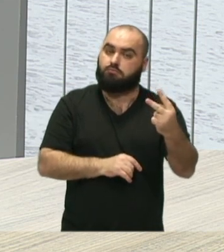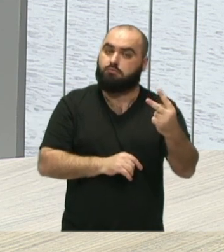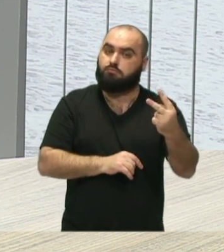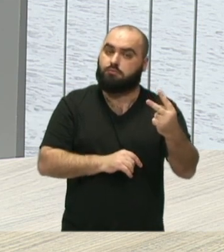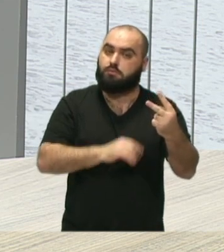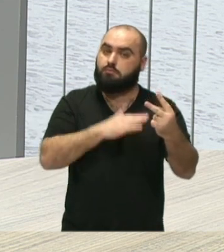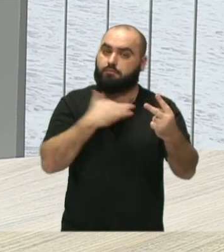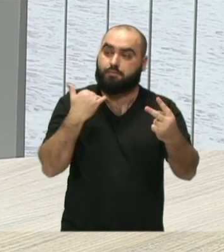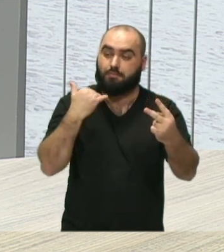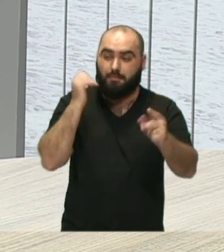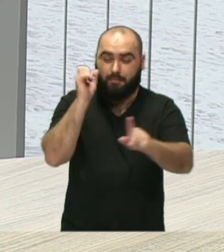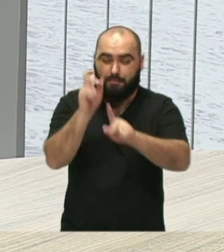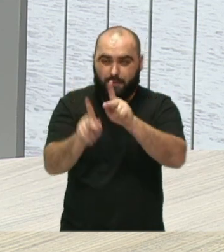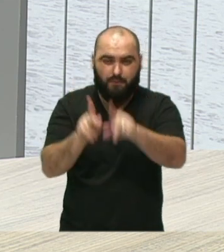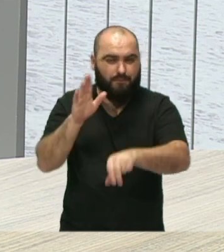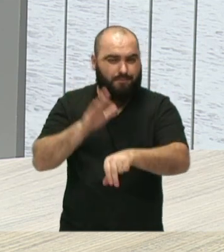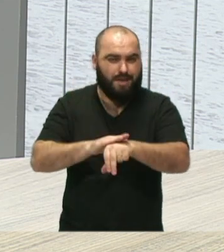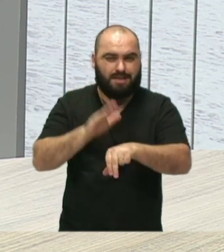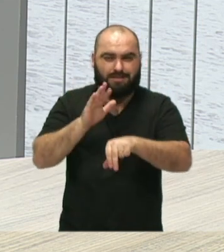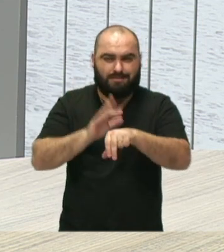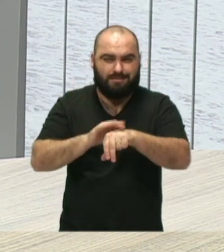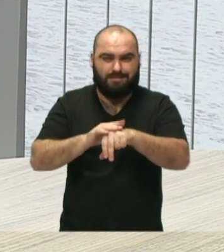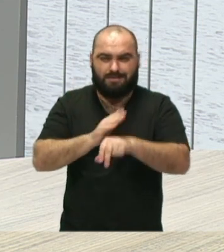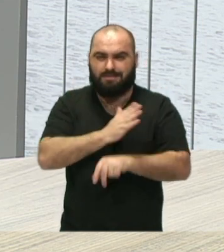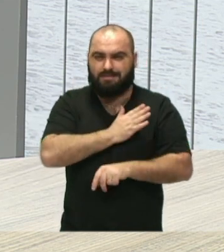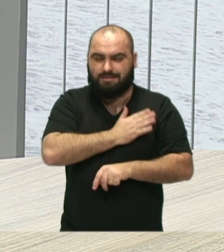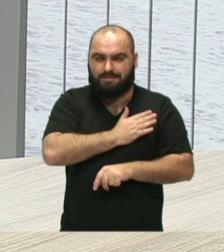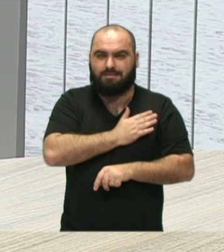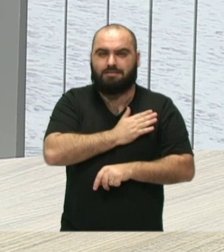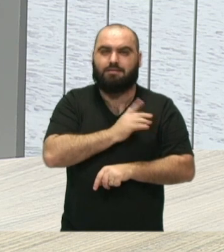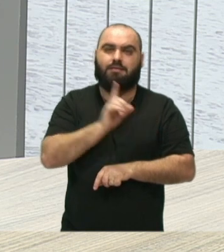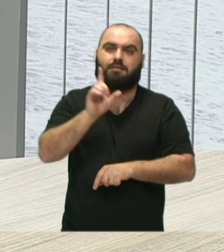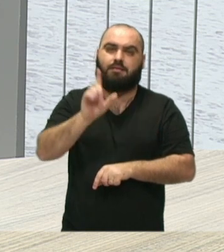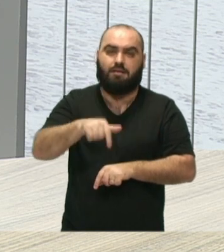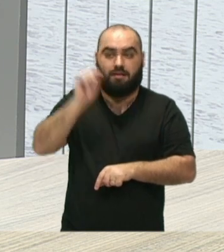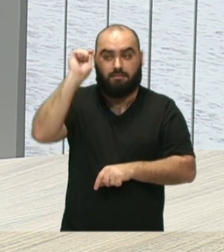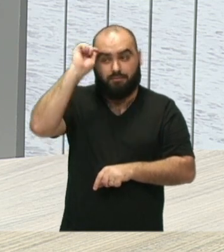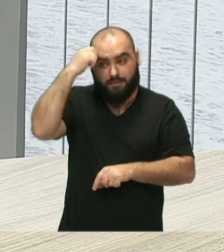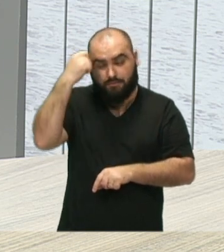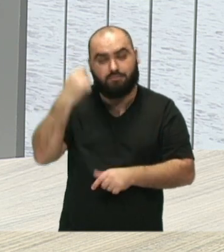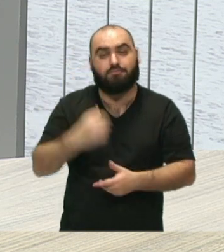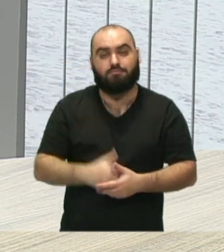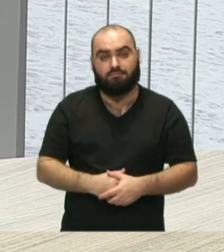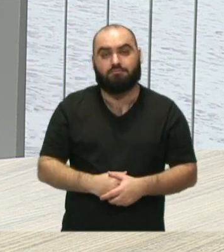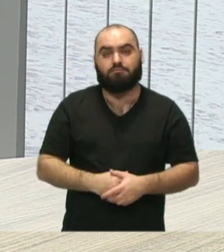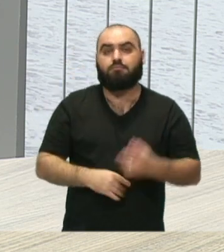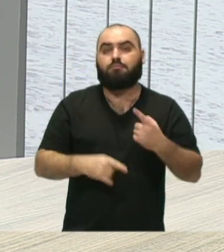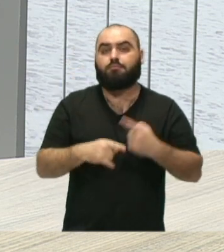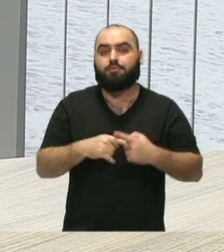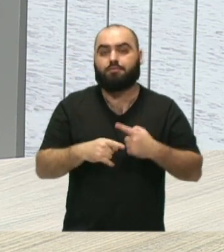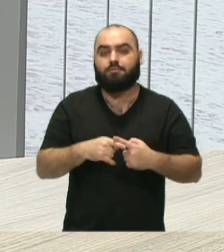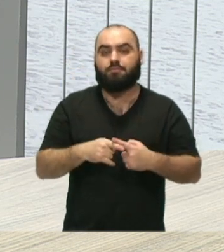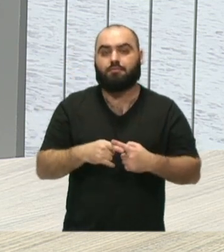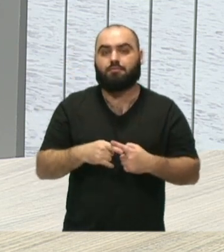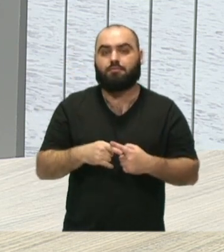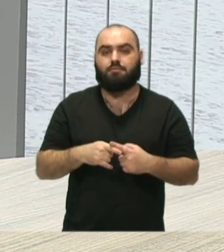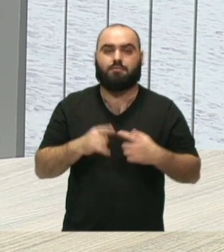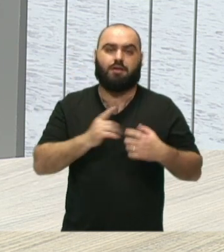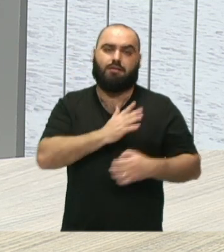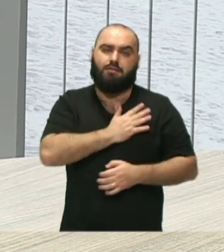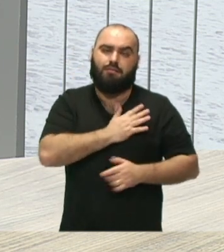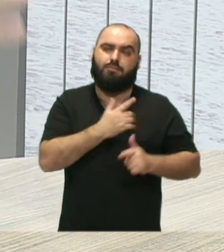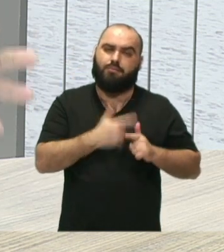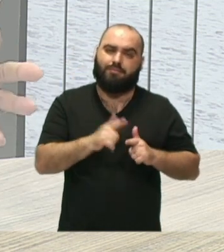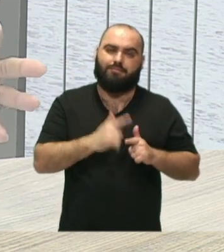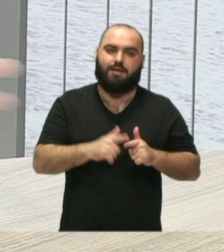O povo que mais adoece e morre de doenças cardiovasculares são as pessoas pretas, por conta da hipertrofia cardíaca, enfim.